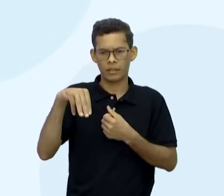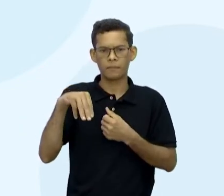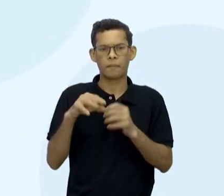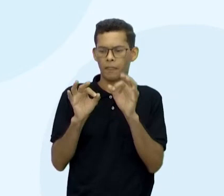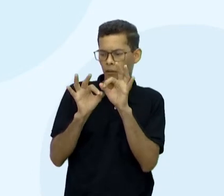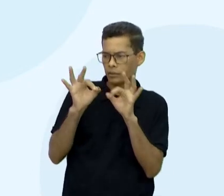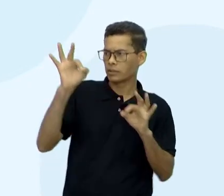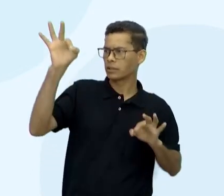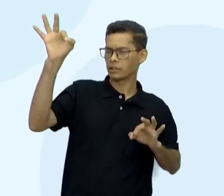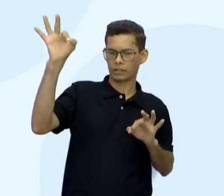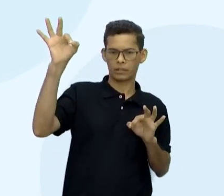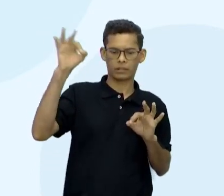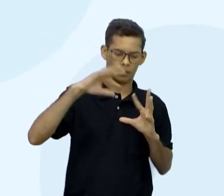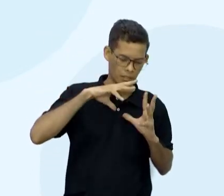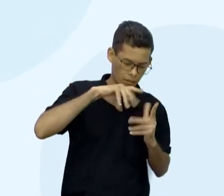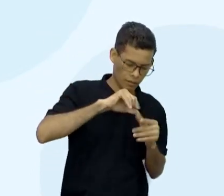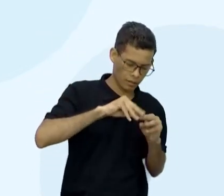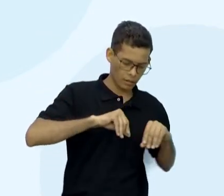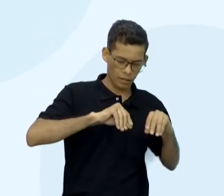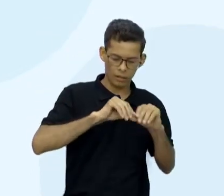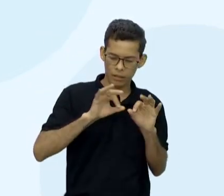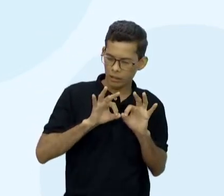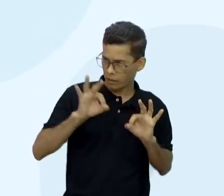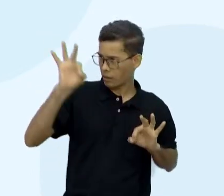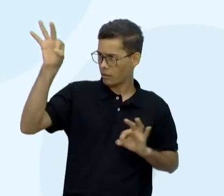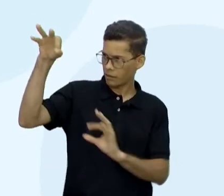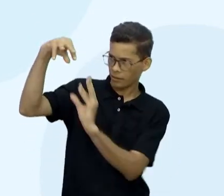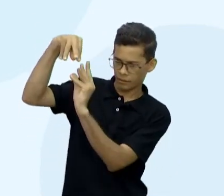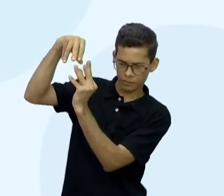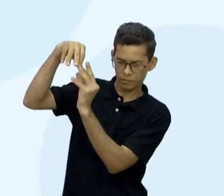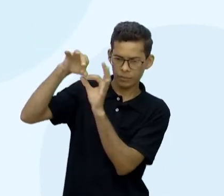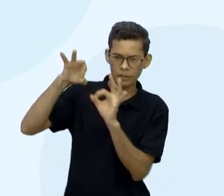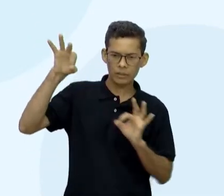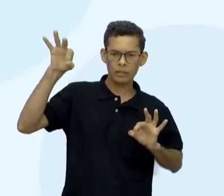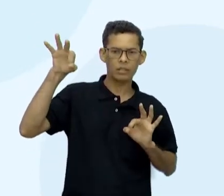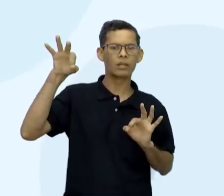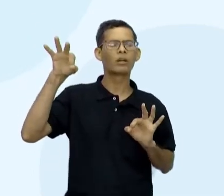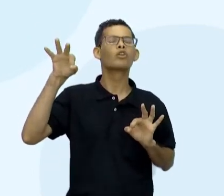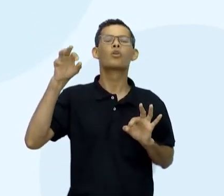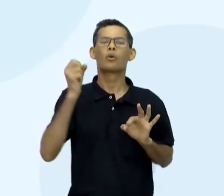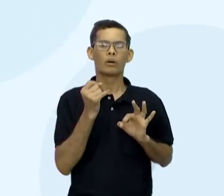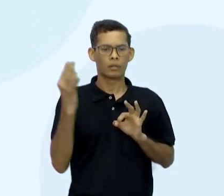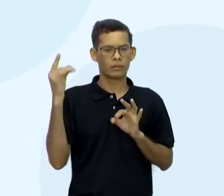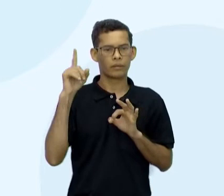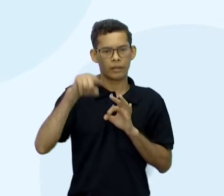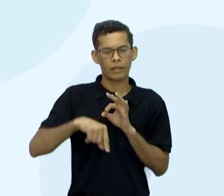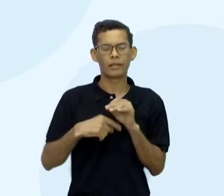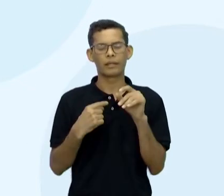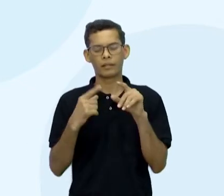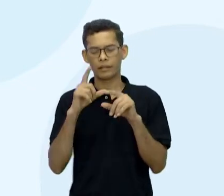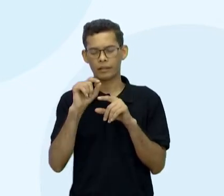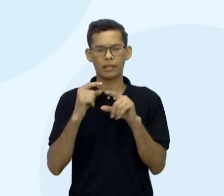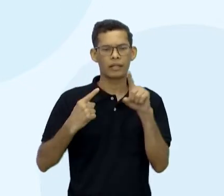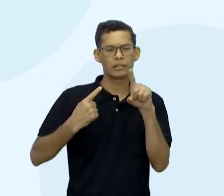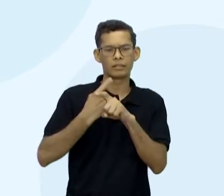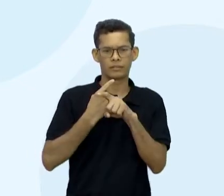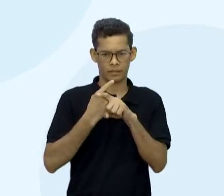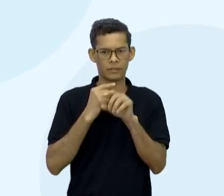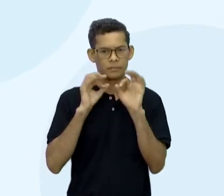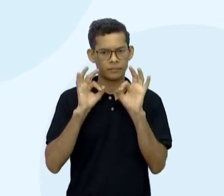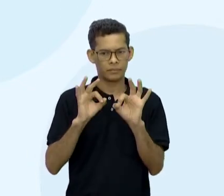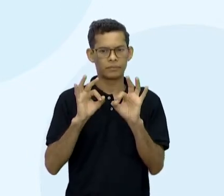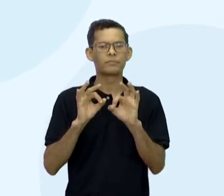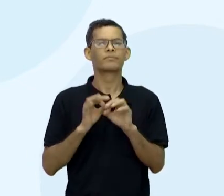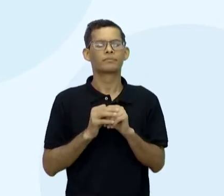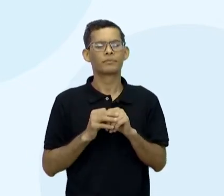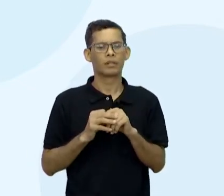distância da Terra até o asteroide é 10 vezes o raio da Terra. Né? A distância do raio da Terra. Então aqui tá aqui, ó.